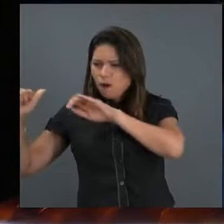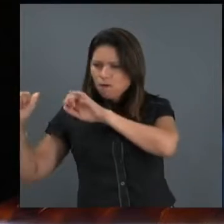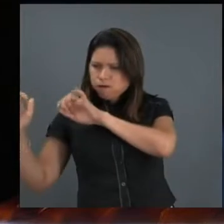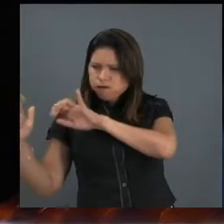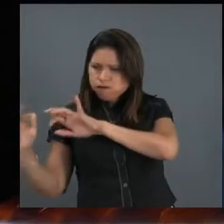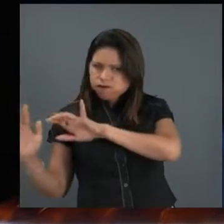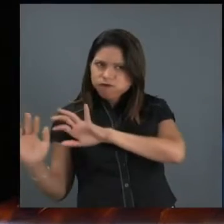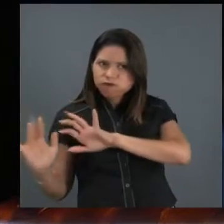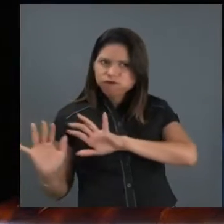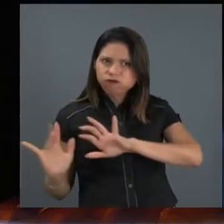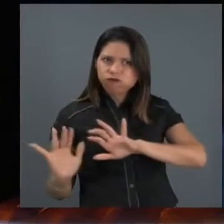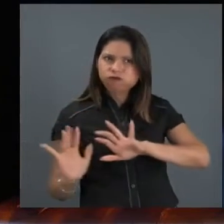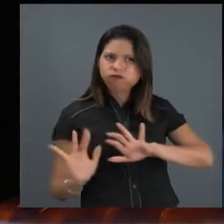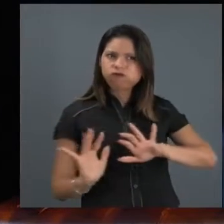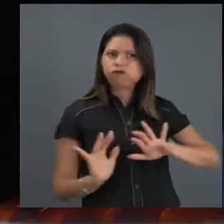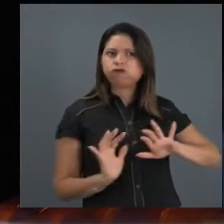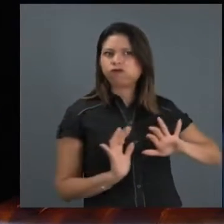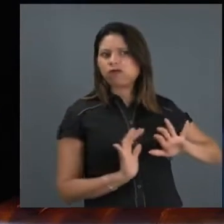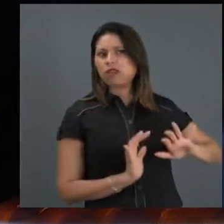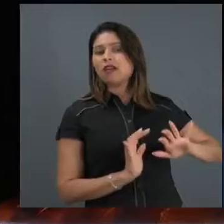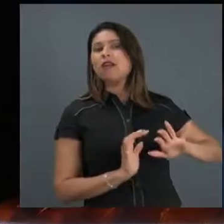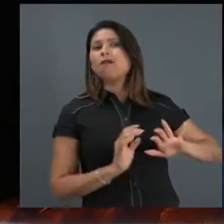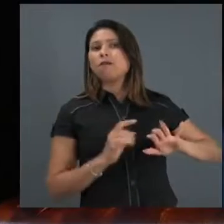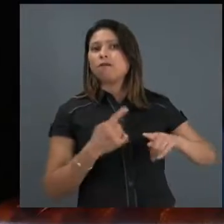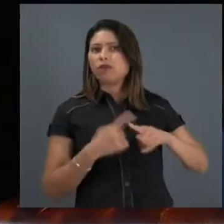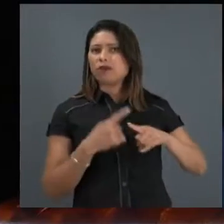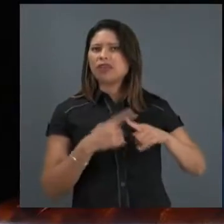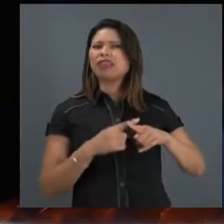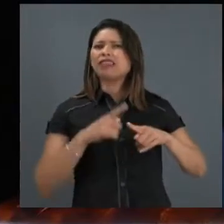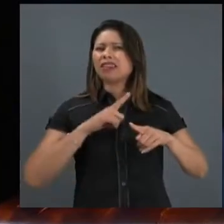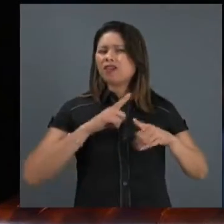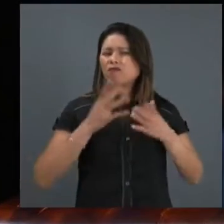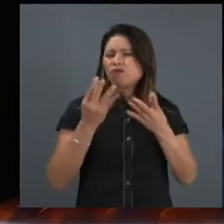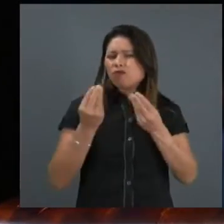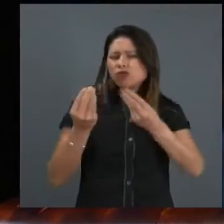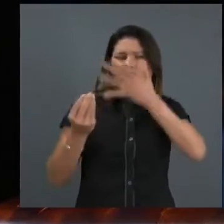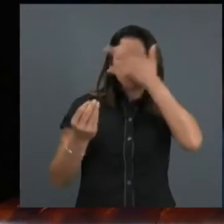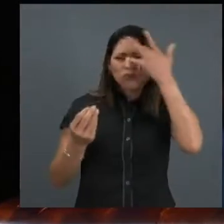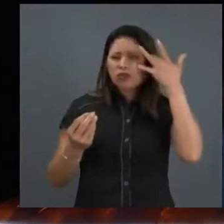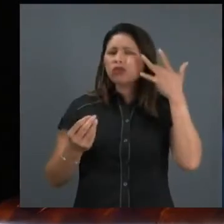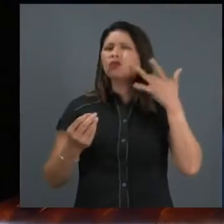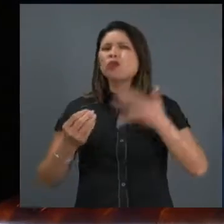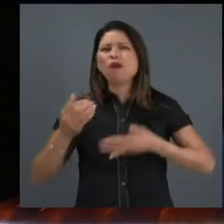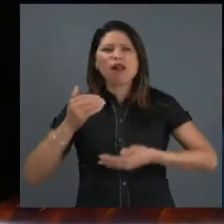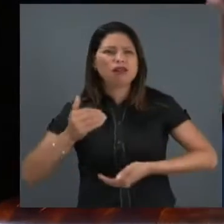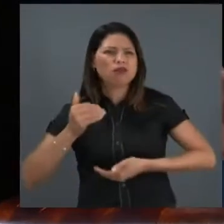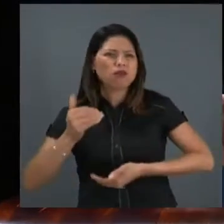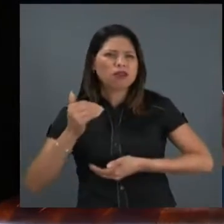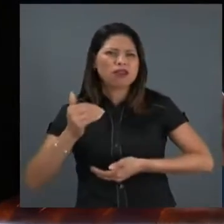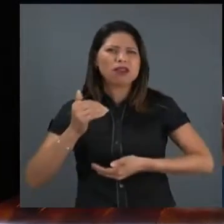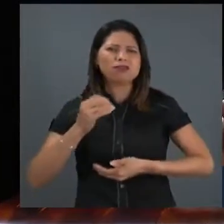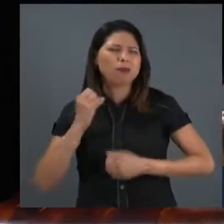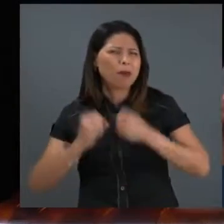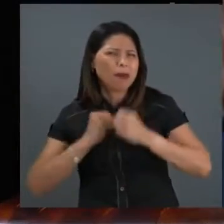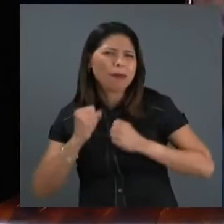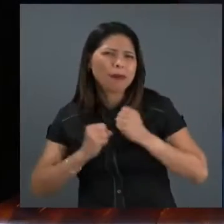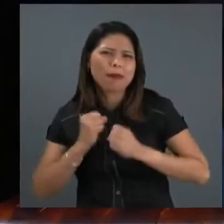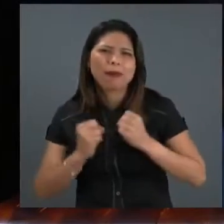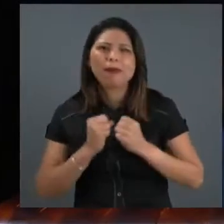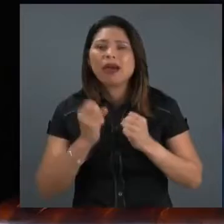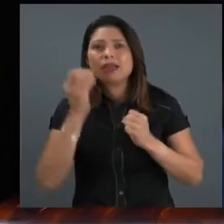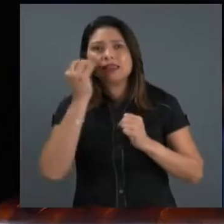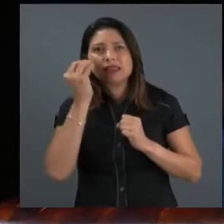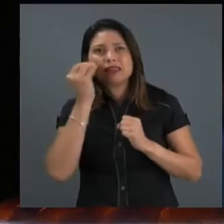pessoas caminhando com cesta, com filho no colo e buscando um espaço onde a água não os pegue. E